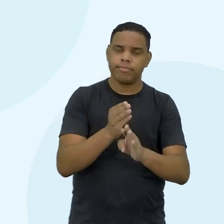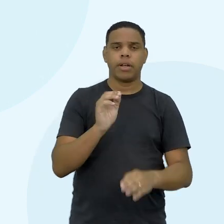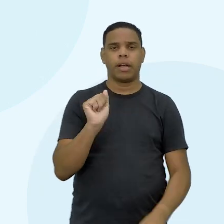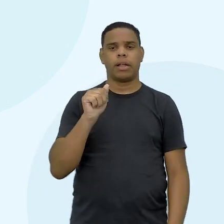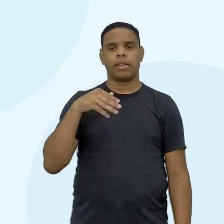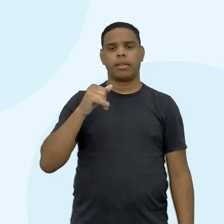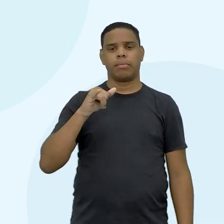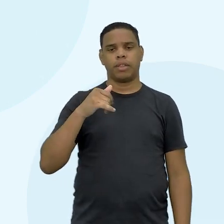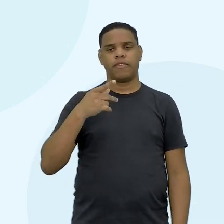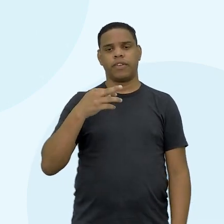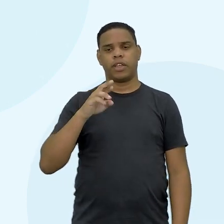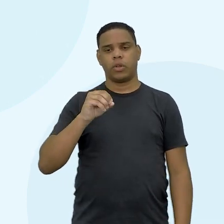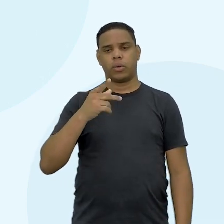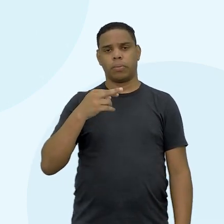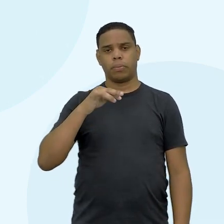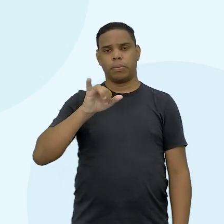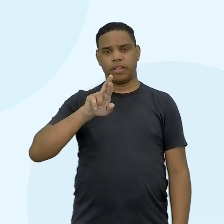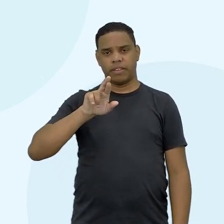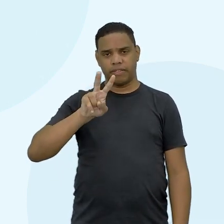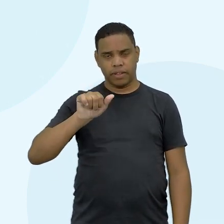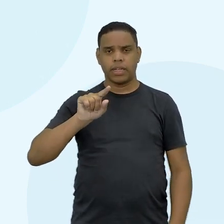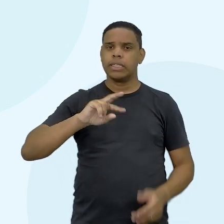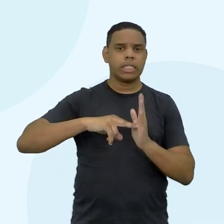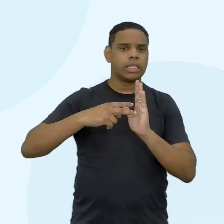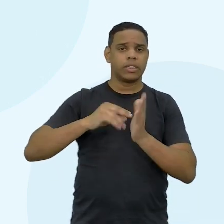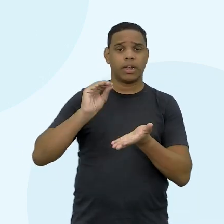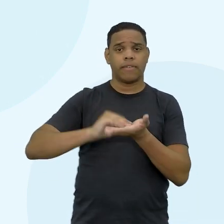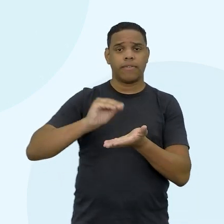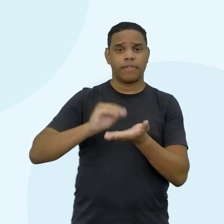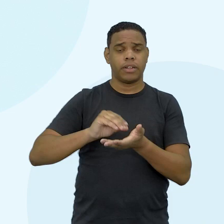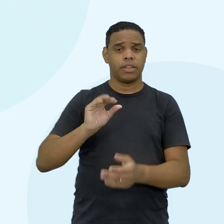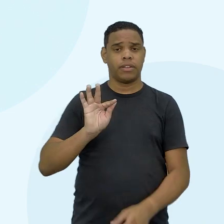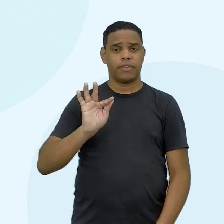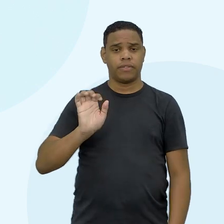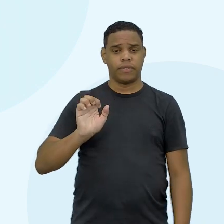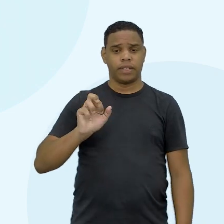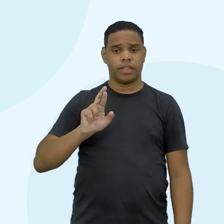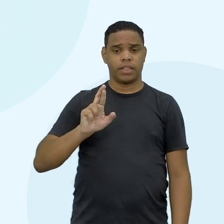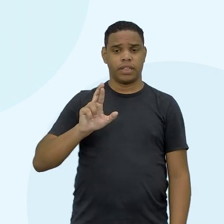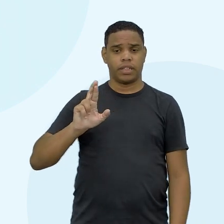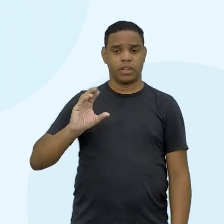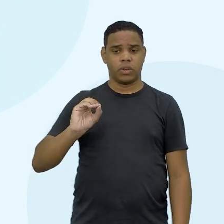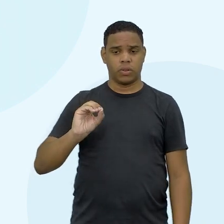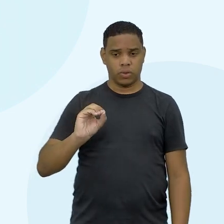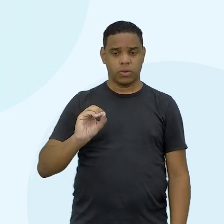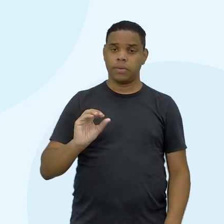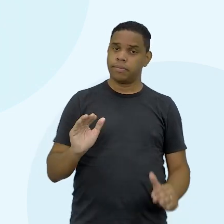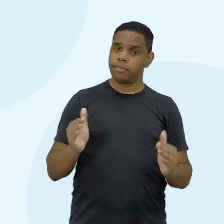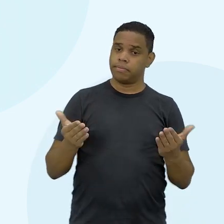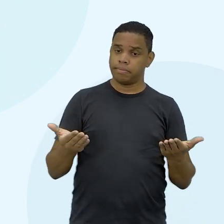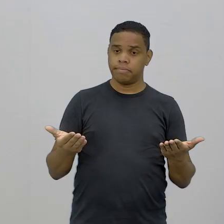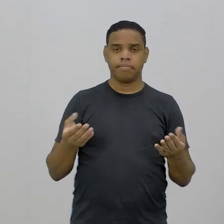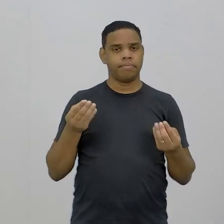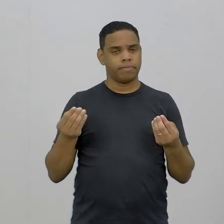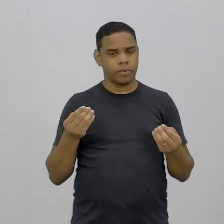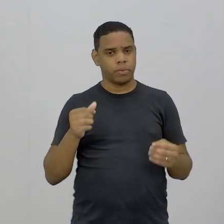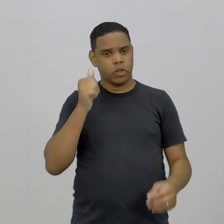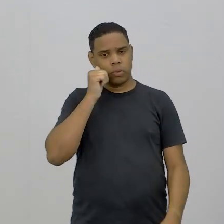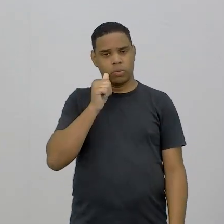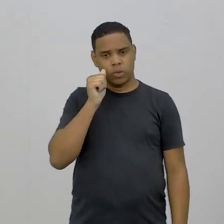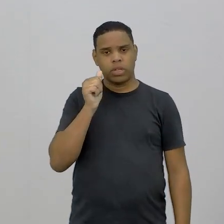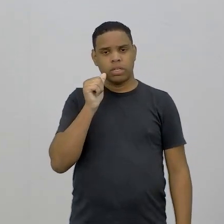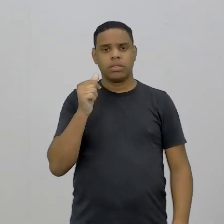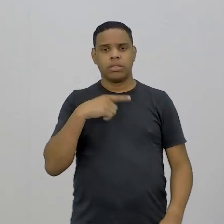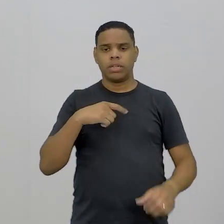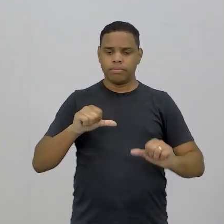de privação, né, de falta de ferro. E aí, né, Eve, o que será que precisa para que essa mulher aí